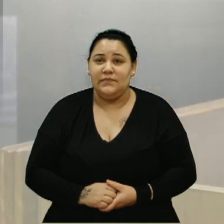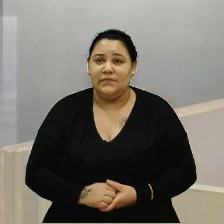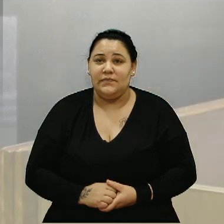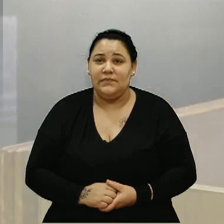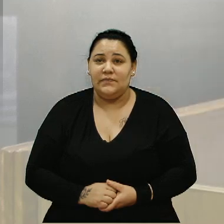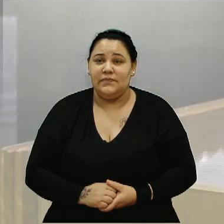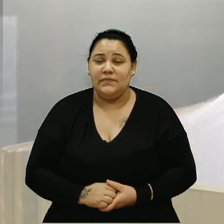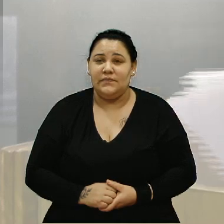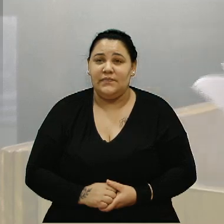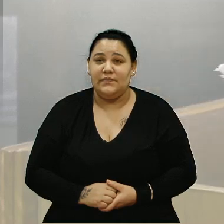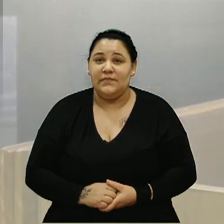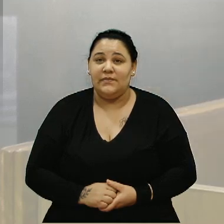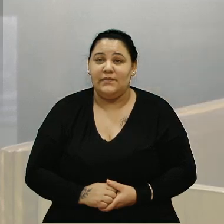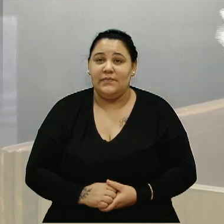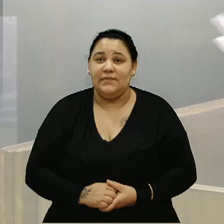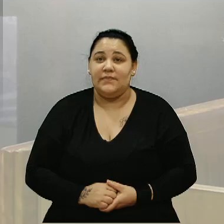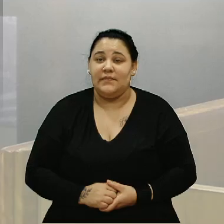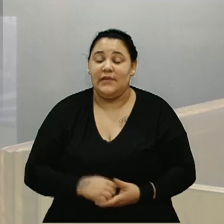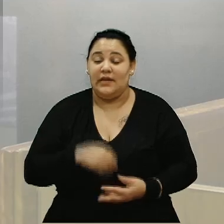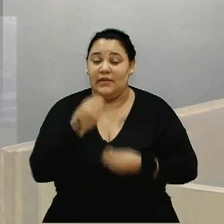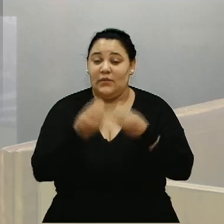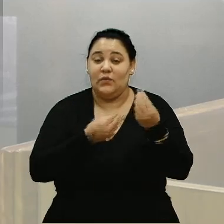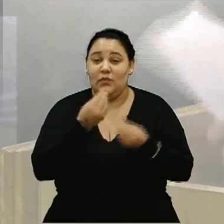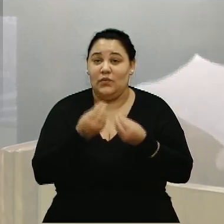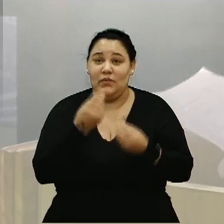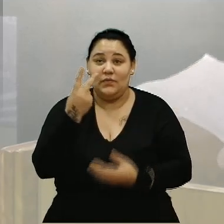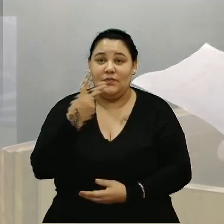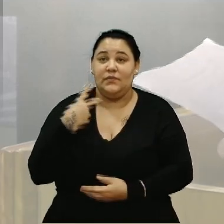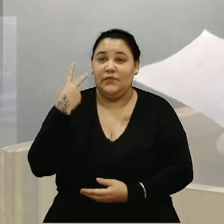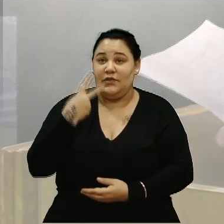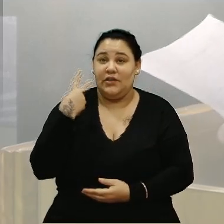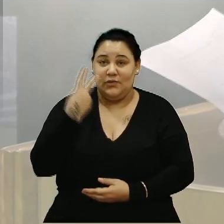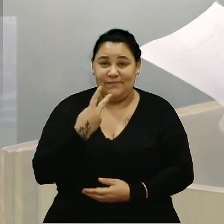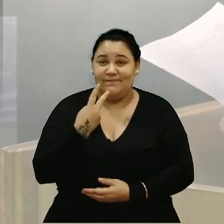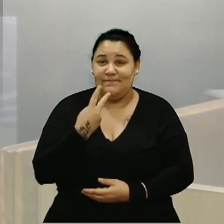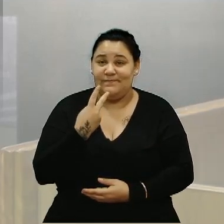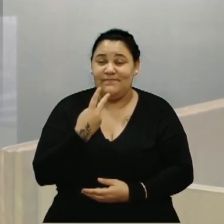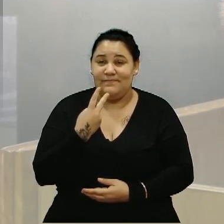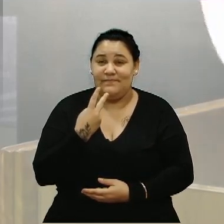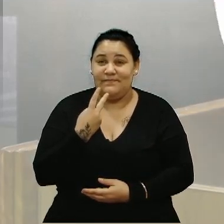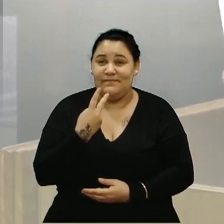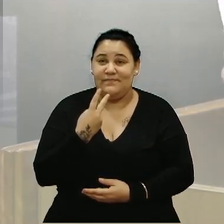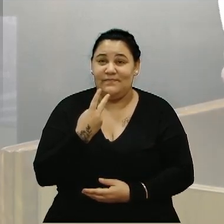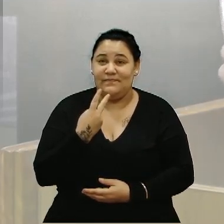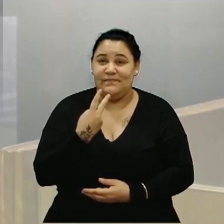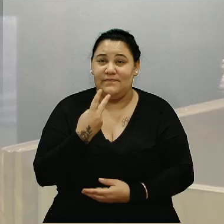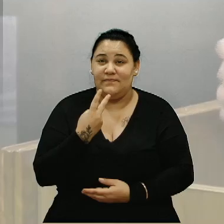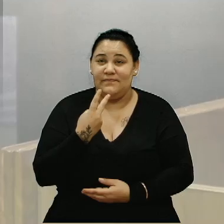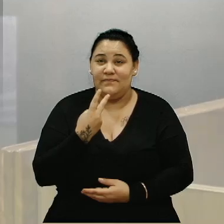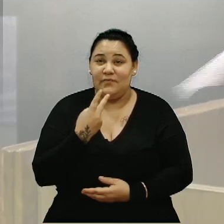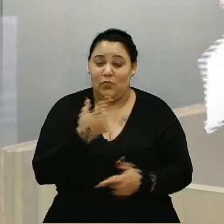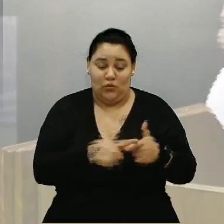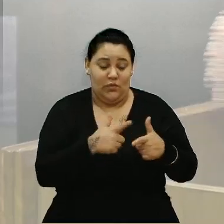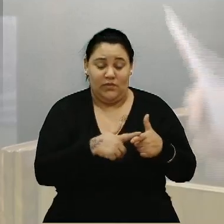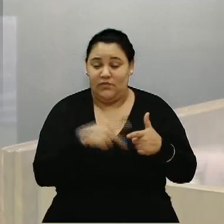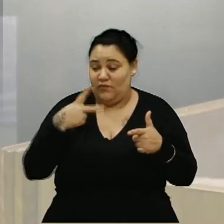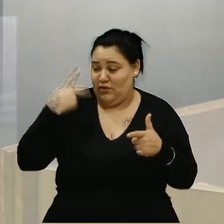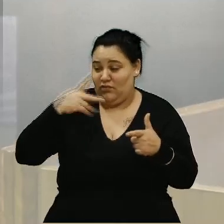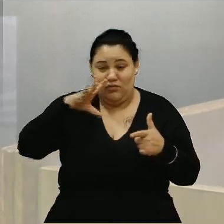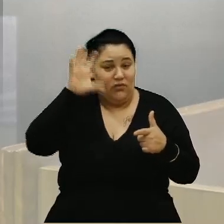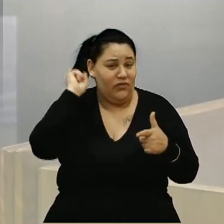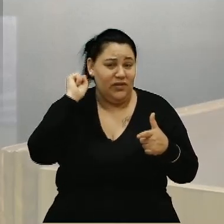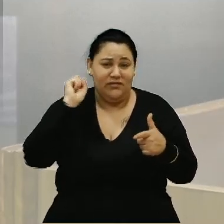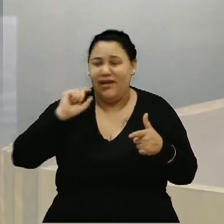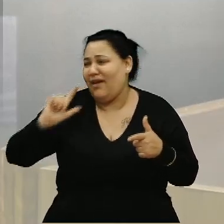Então, como vereador aqui não é ouvido, e o problema de vereador não ser ouvido é o de